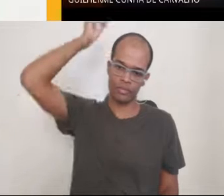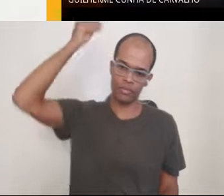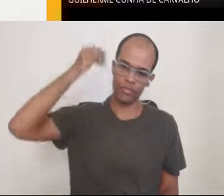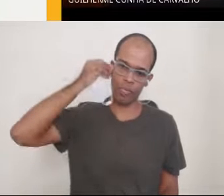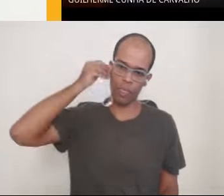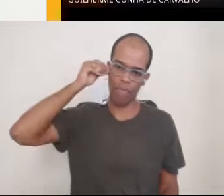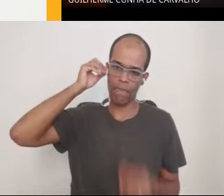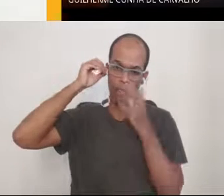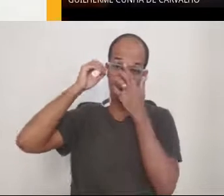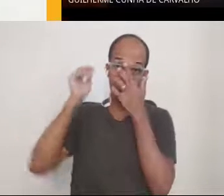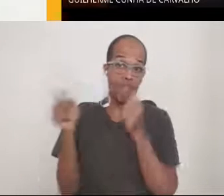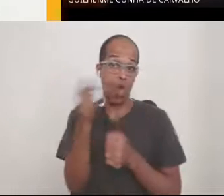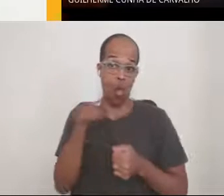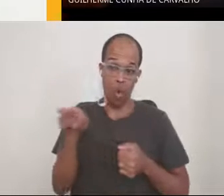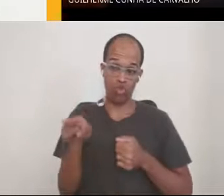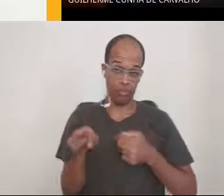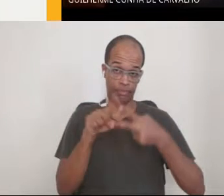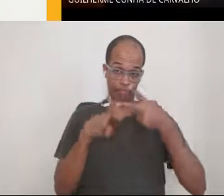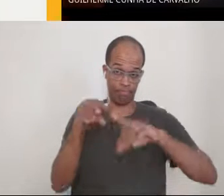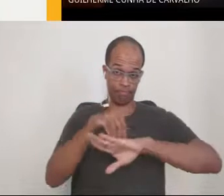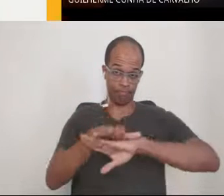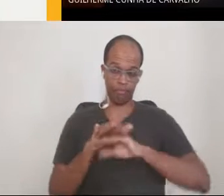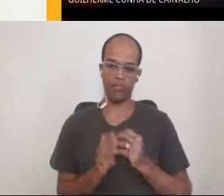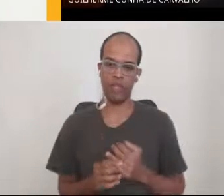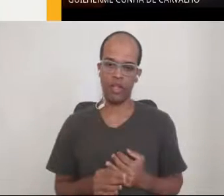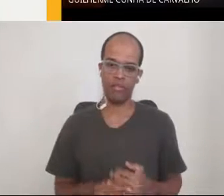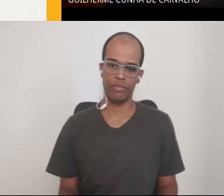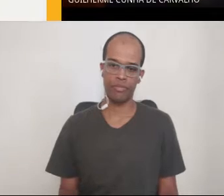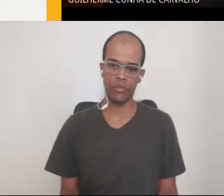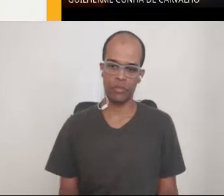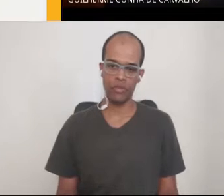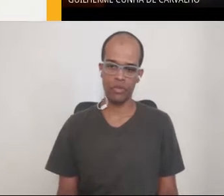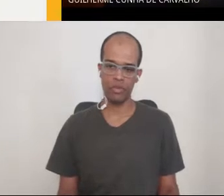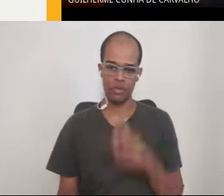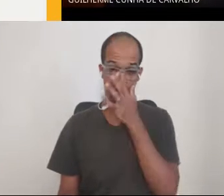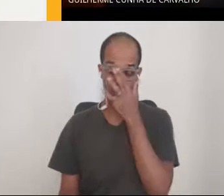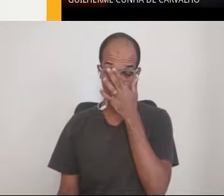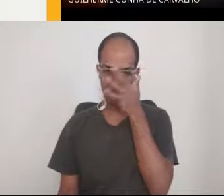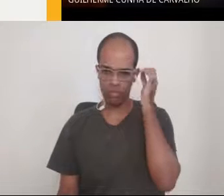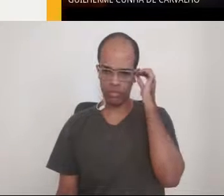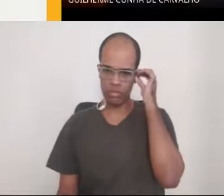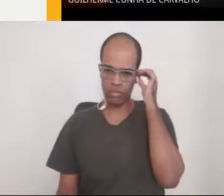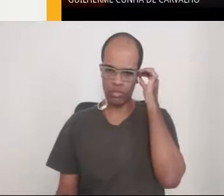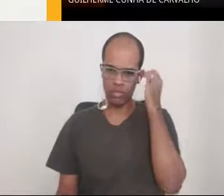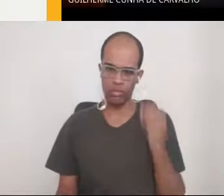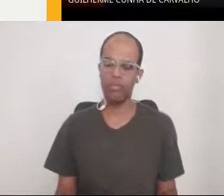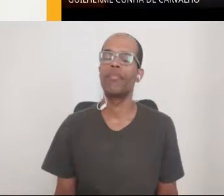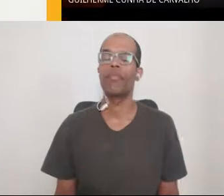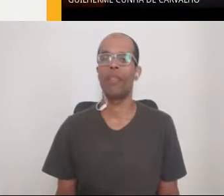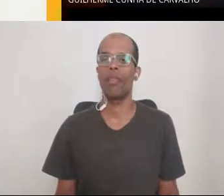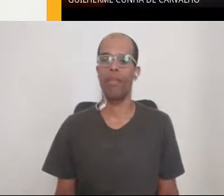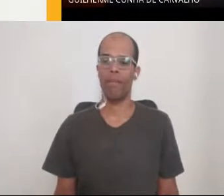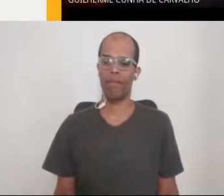2 dicas, né, que algumas até a gente já tinha antecipado um pouquinho, né, mas aos pais responsáveis principalmente,